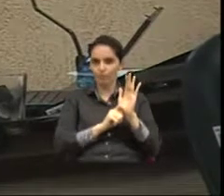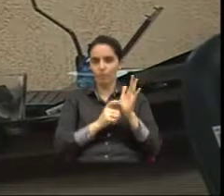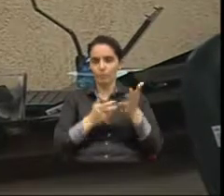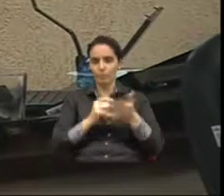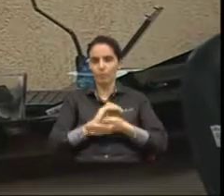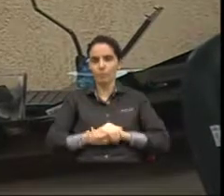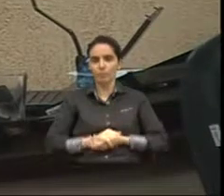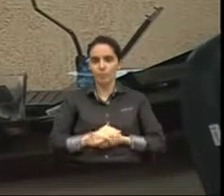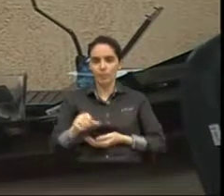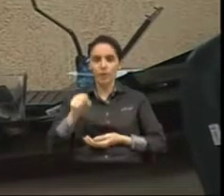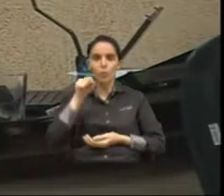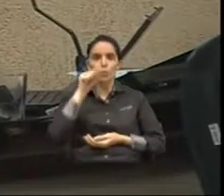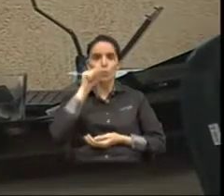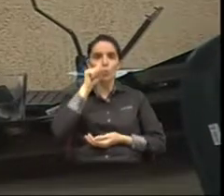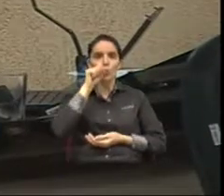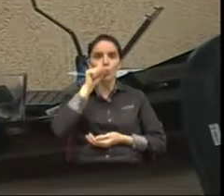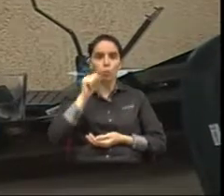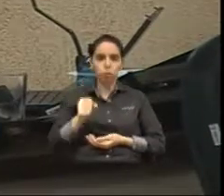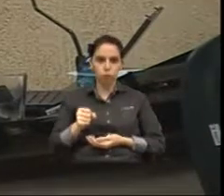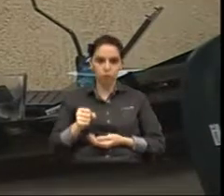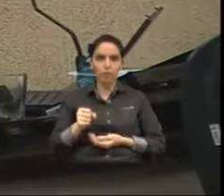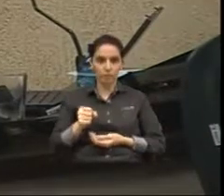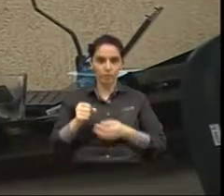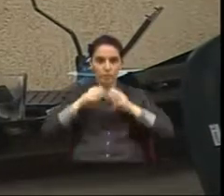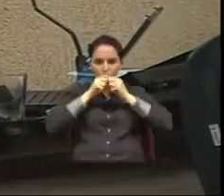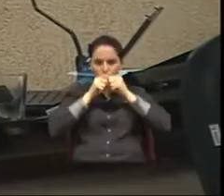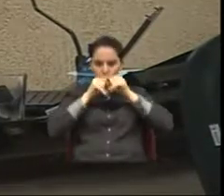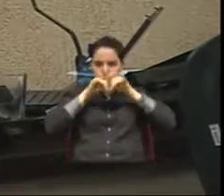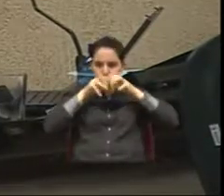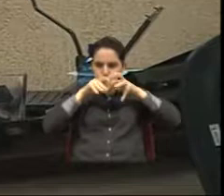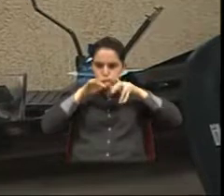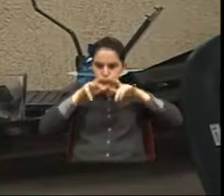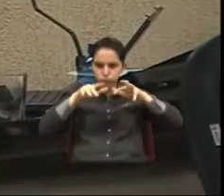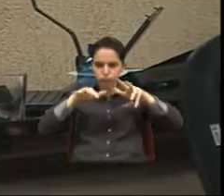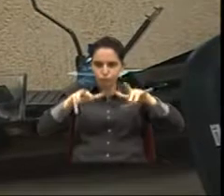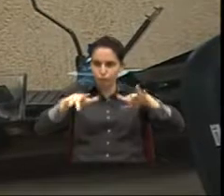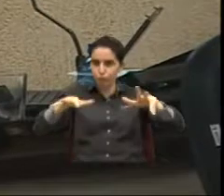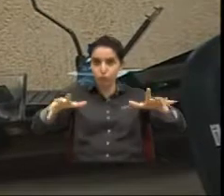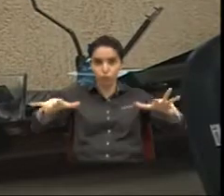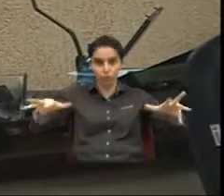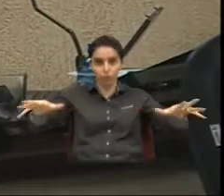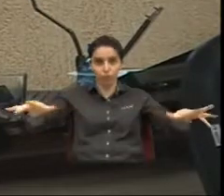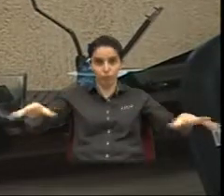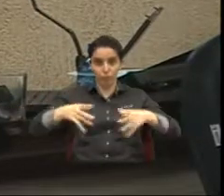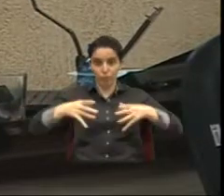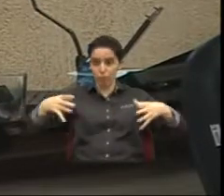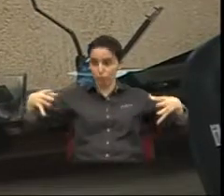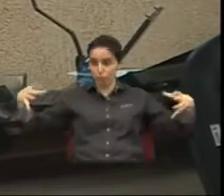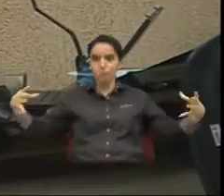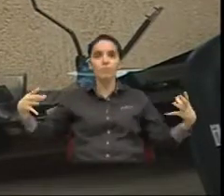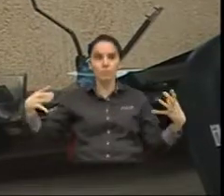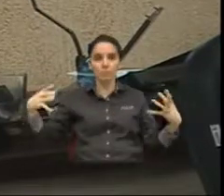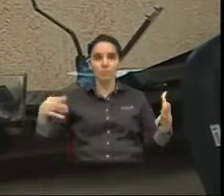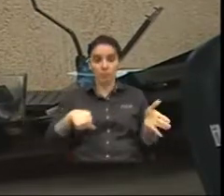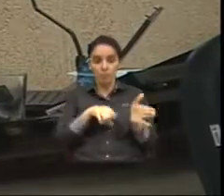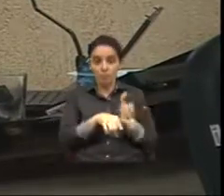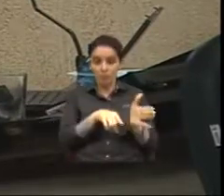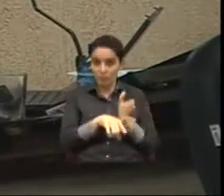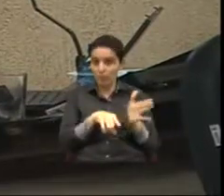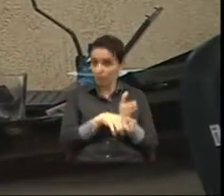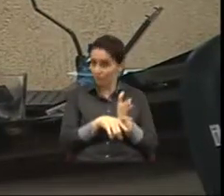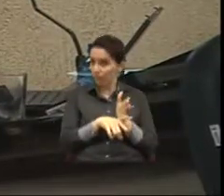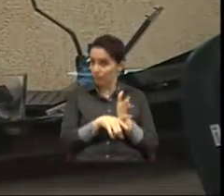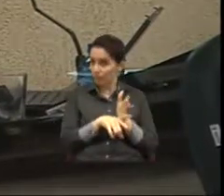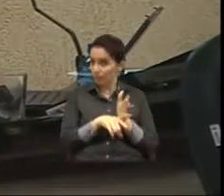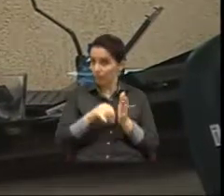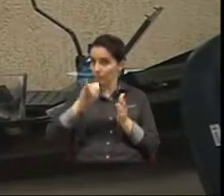o narguilé, ele se alastrou de uma forma tão grande que eu acho que até esse estudo aí do